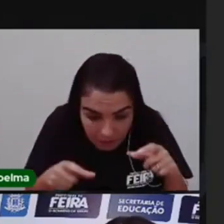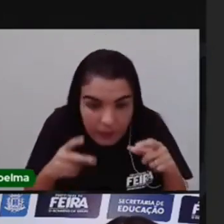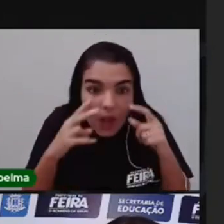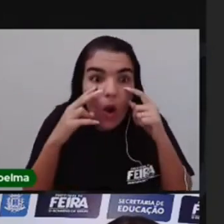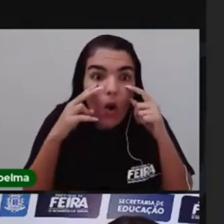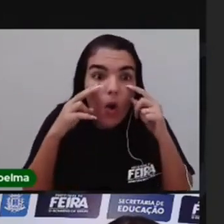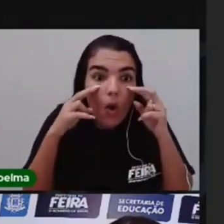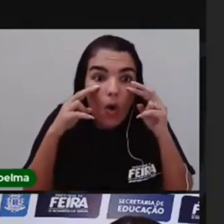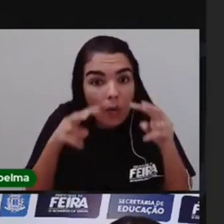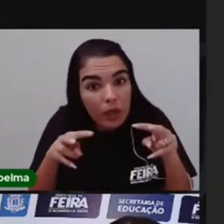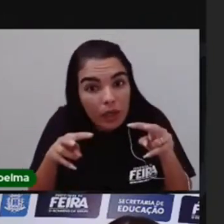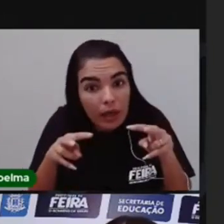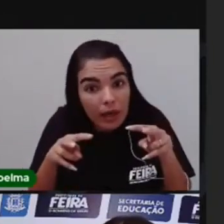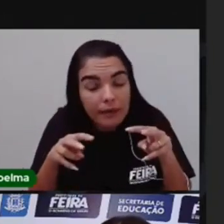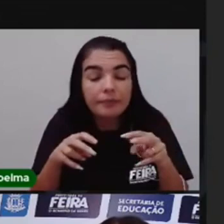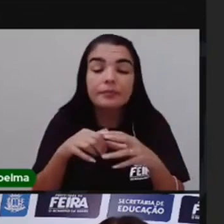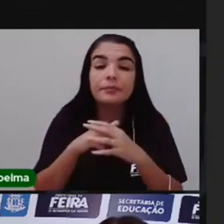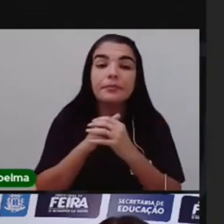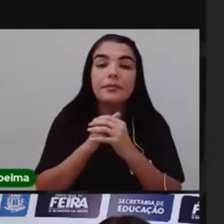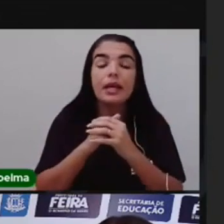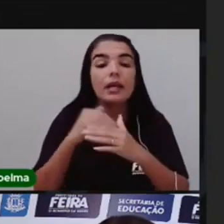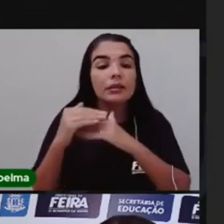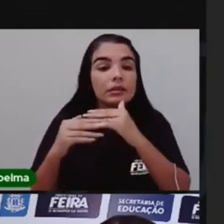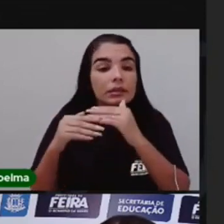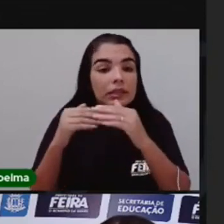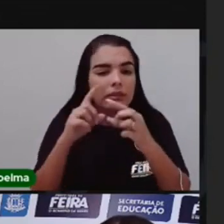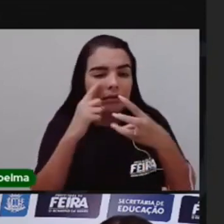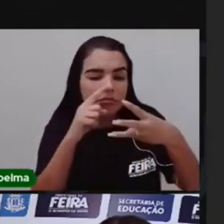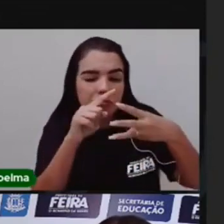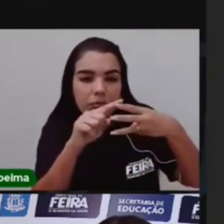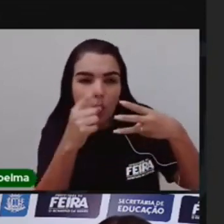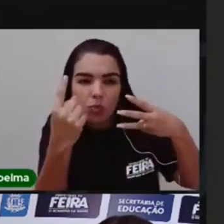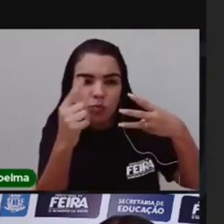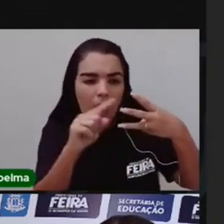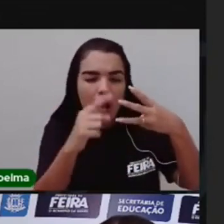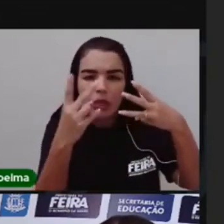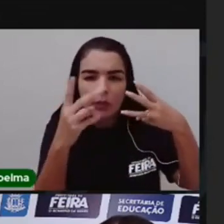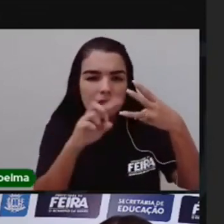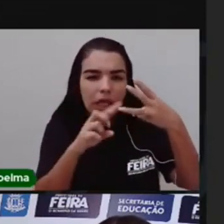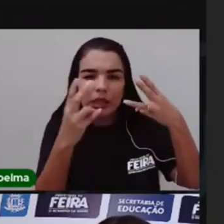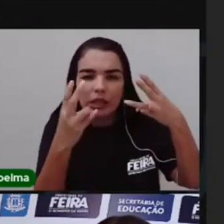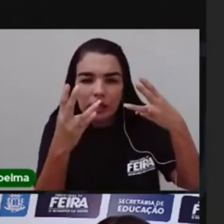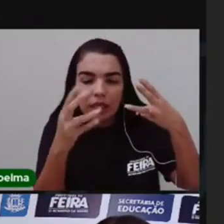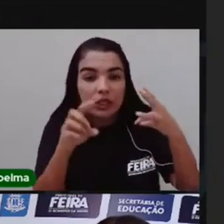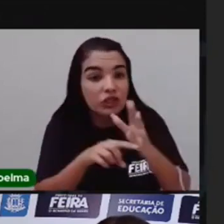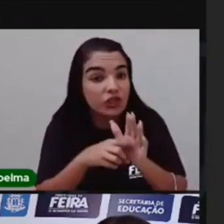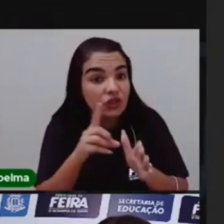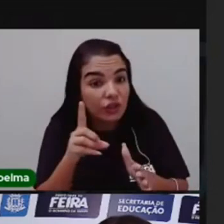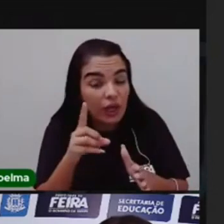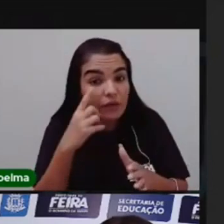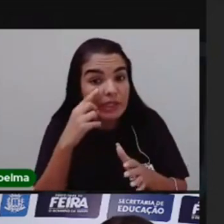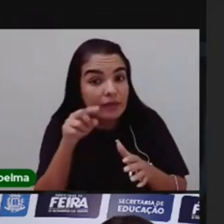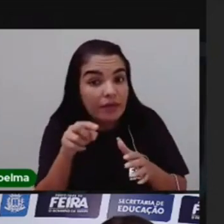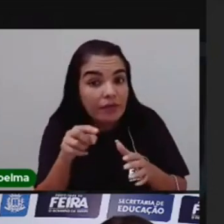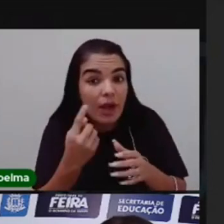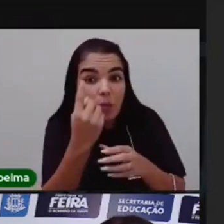fazer isso a olho nu, caso não tenham a lupa. A partir do 3º dia, durante uma semana, você poderá ver os